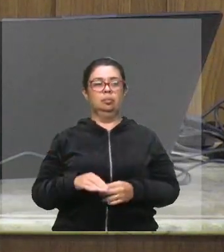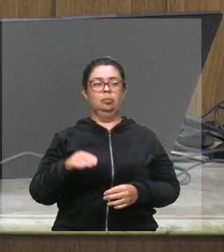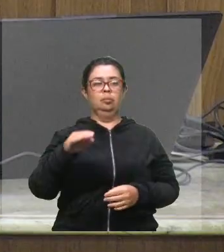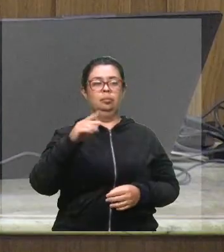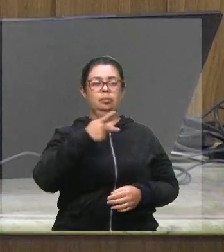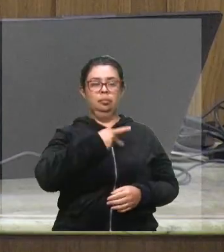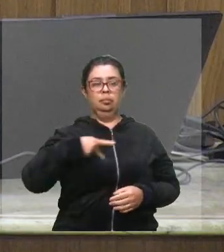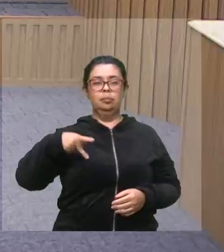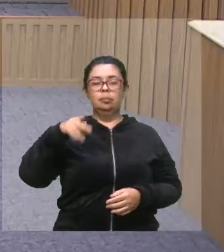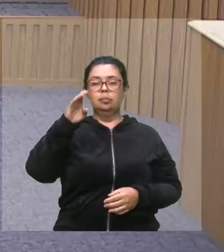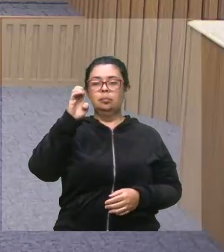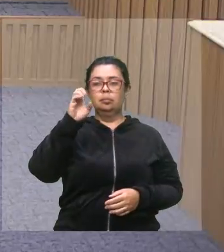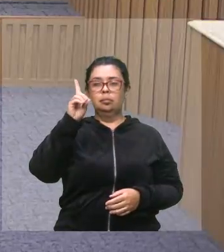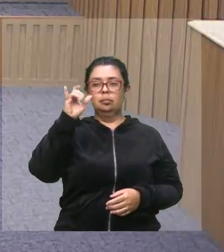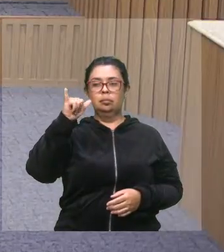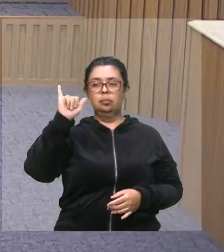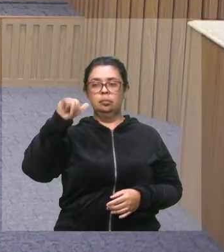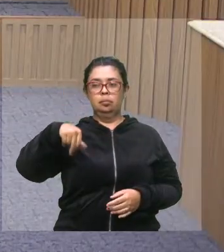Edinho.